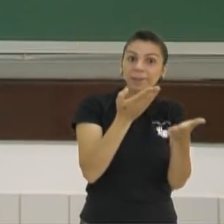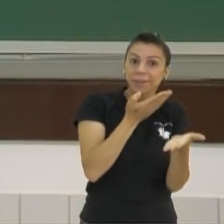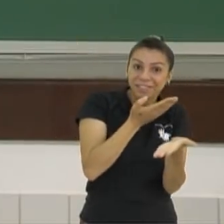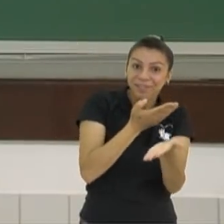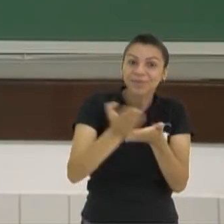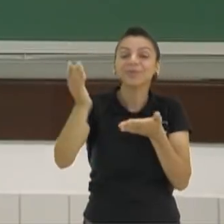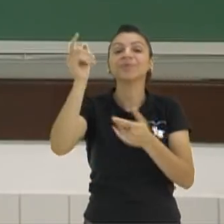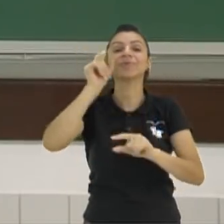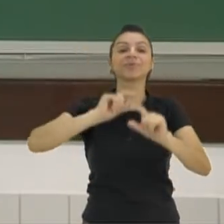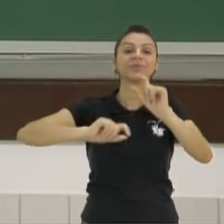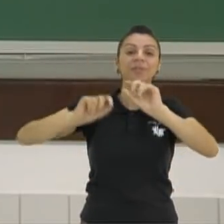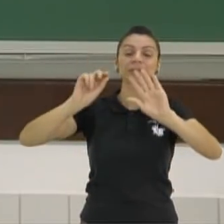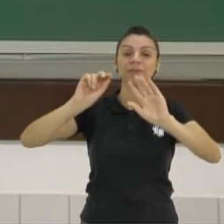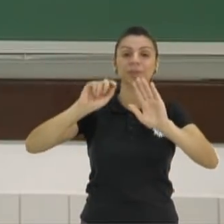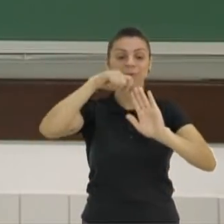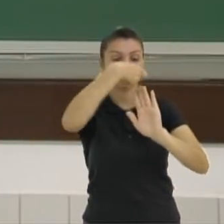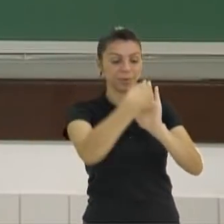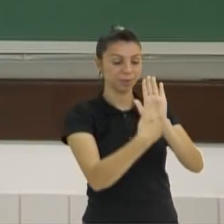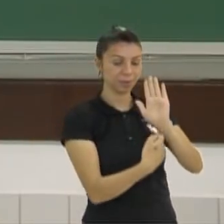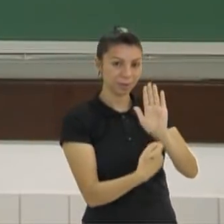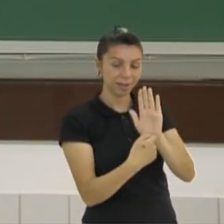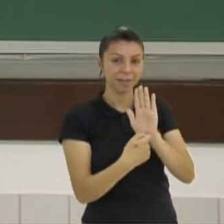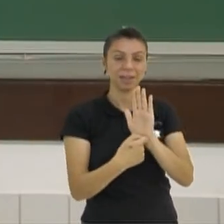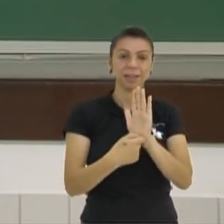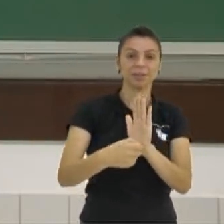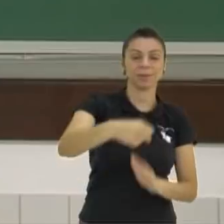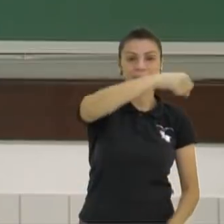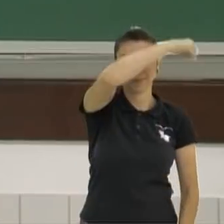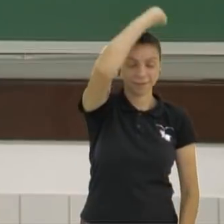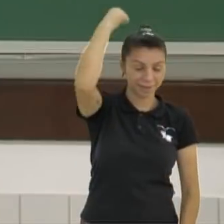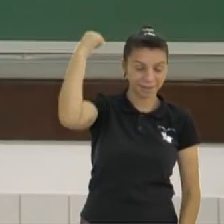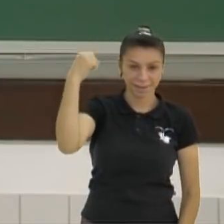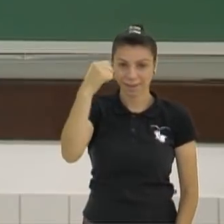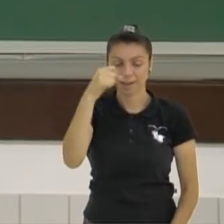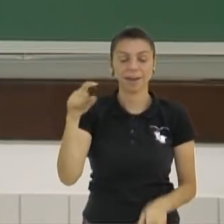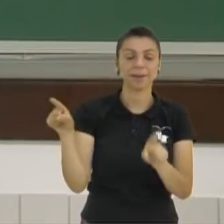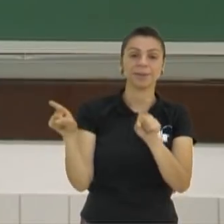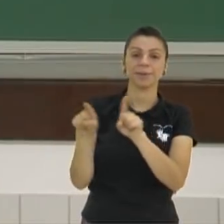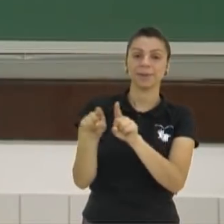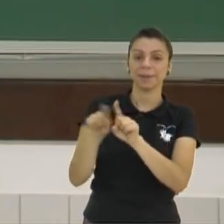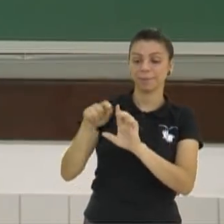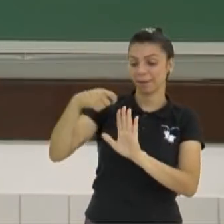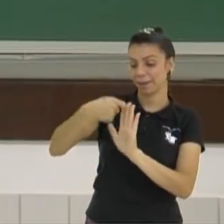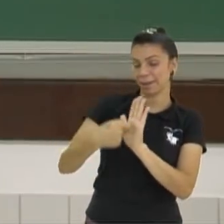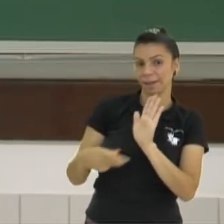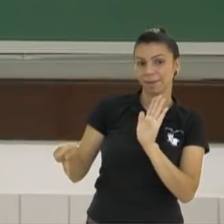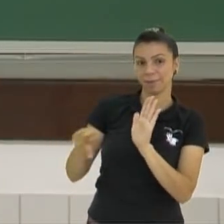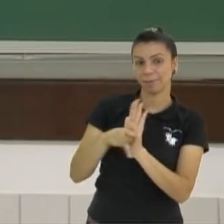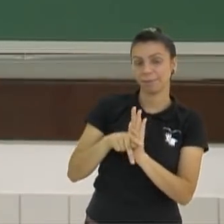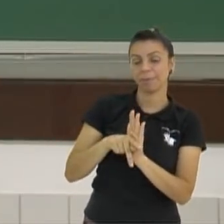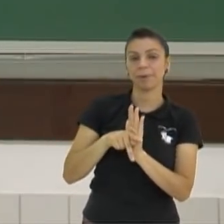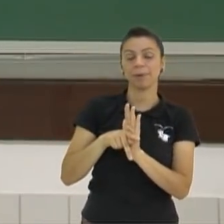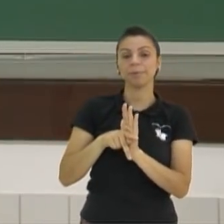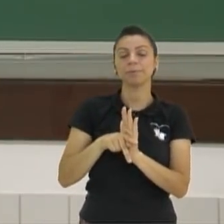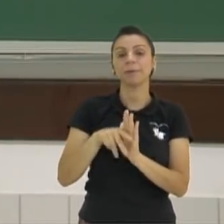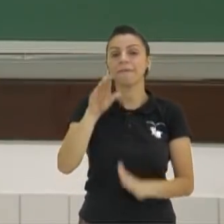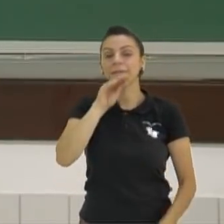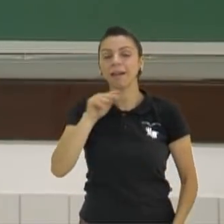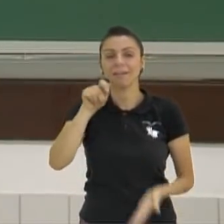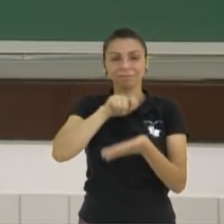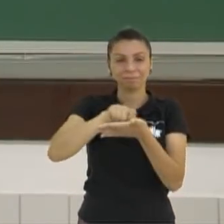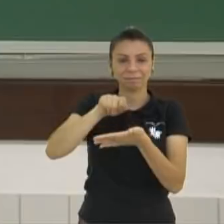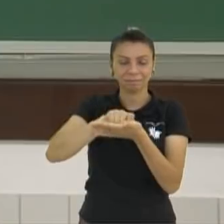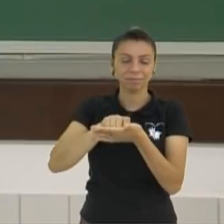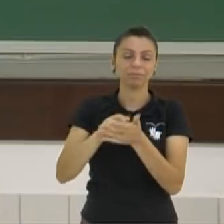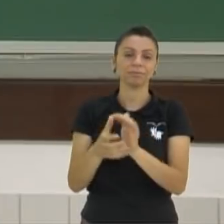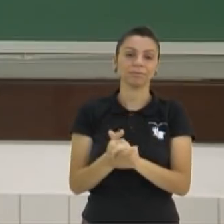inaugural, são os textos sagrados, orais e escritos das diversas tradições religiosas. Mas, nesta nossa